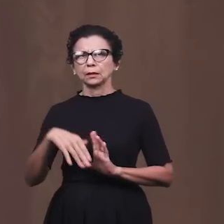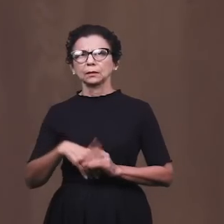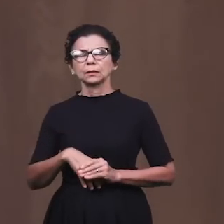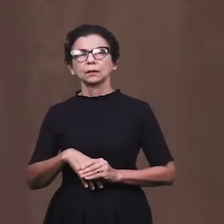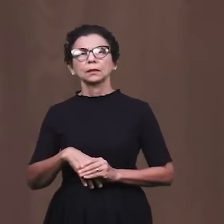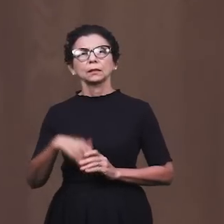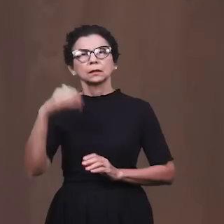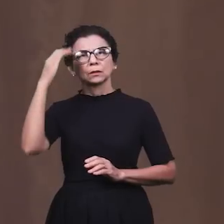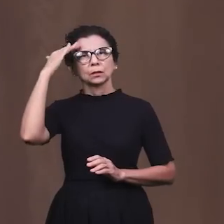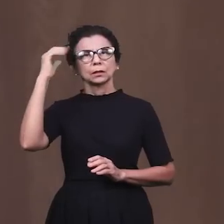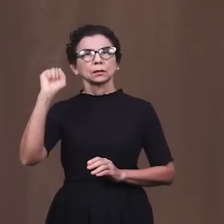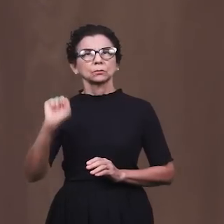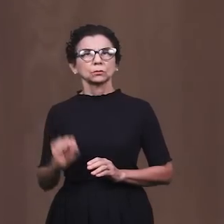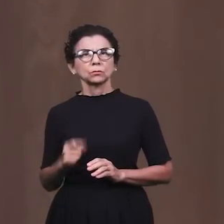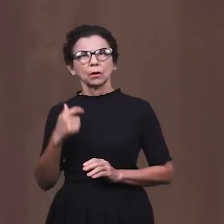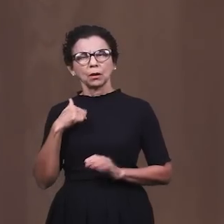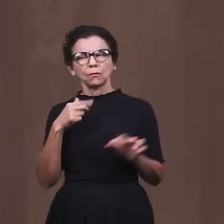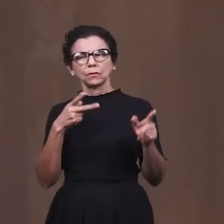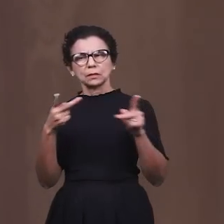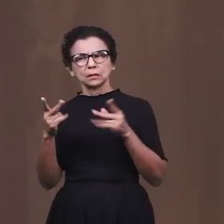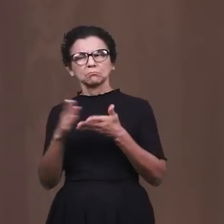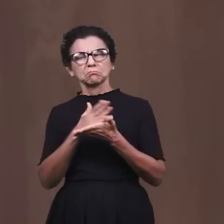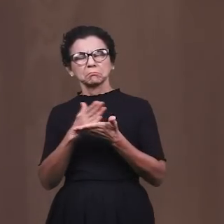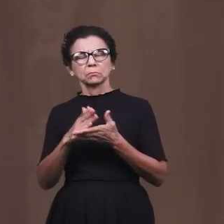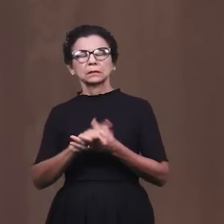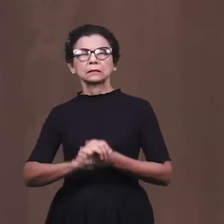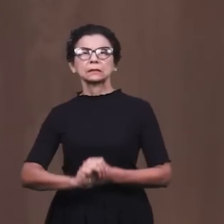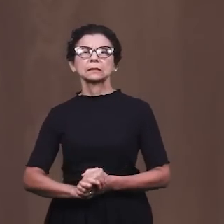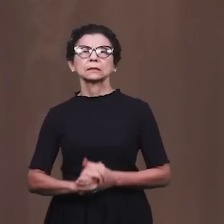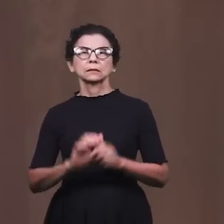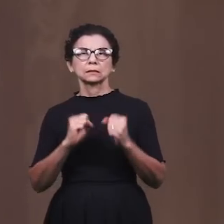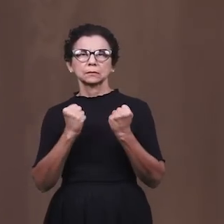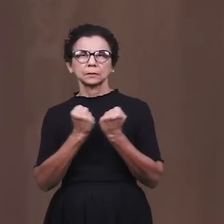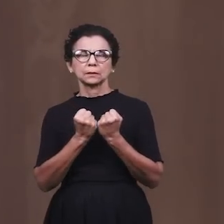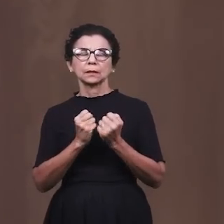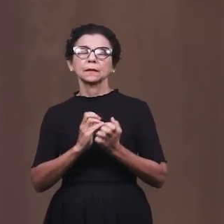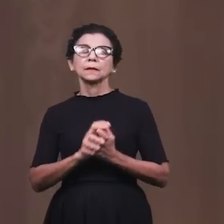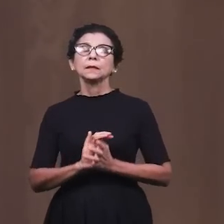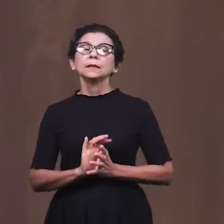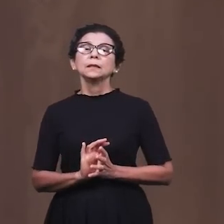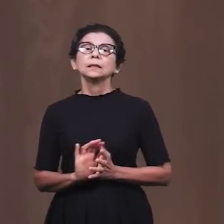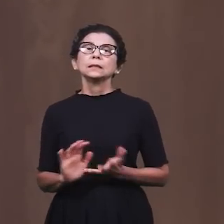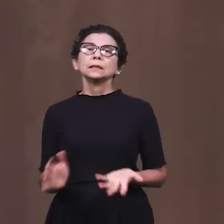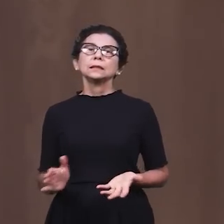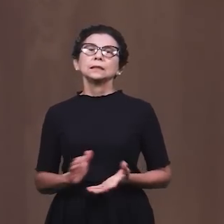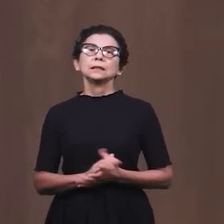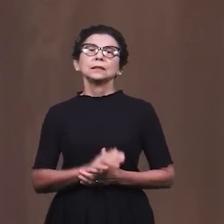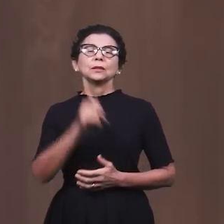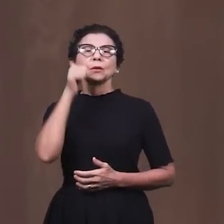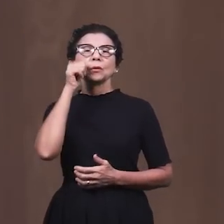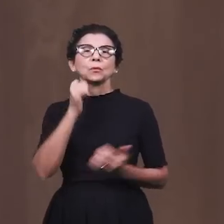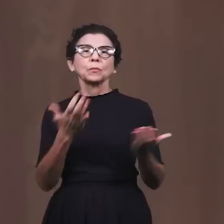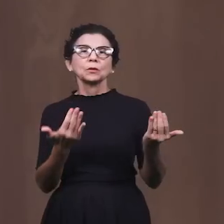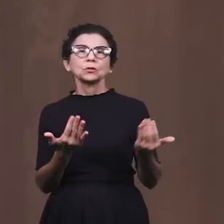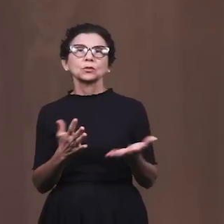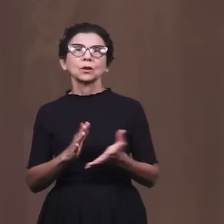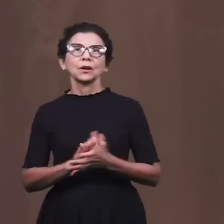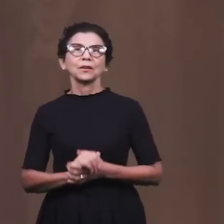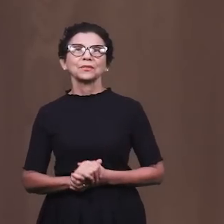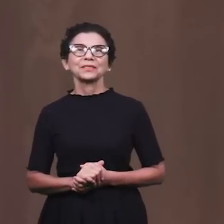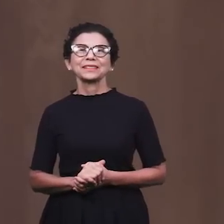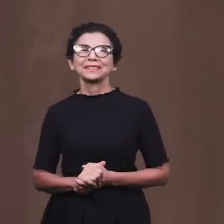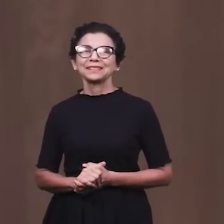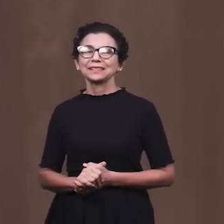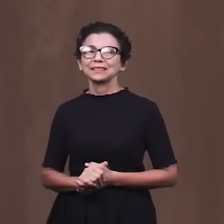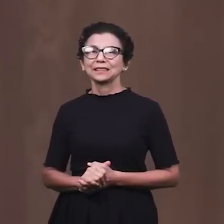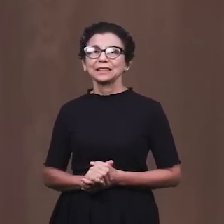Sul. Eu já estive lá algumas vezes fazendo seminário. E agora a irmã jovem veio para estar conosco, isso mais